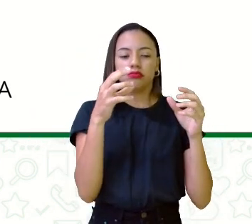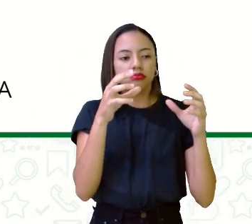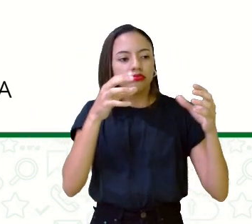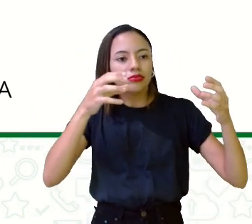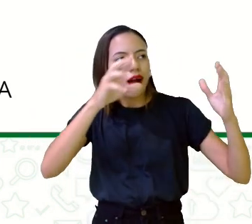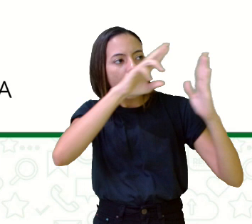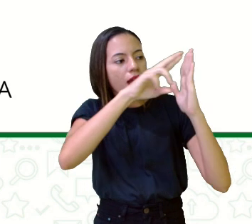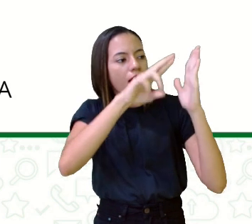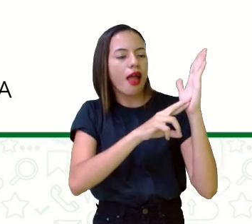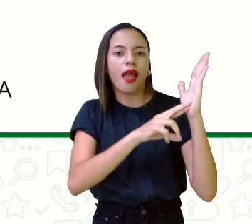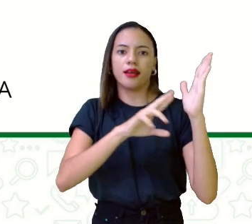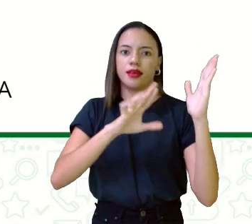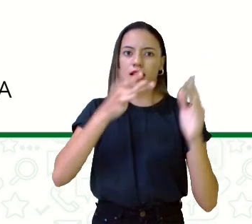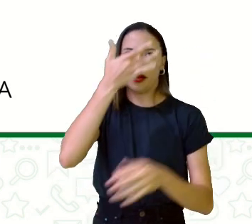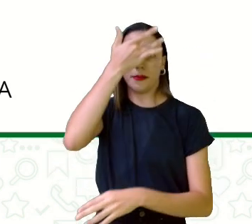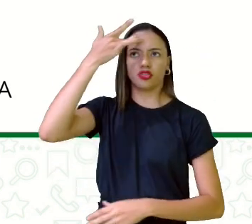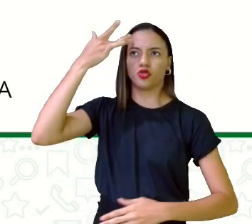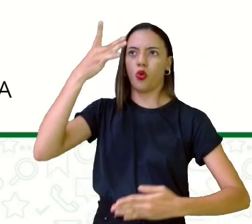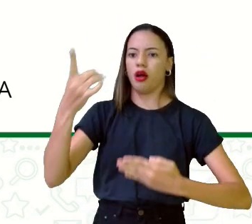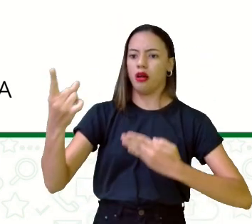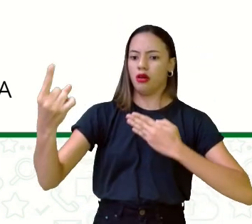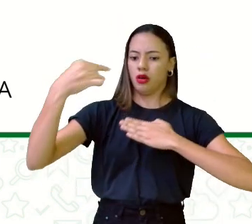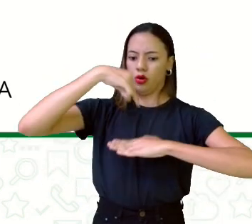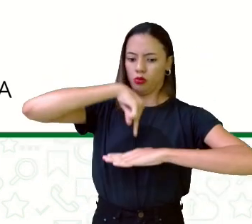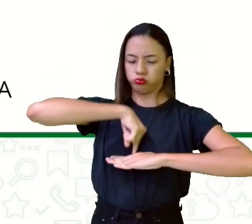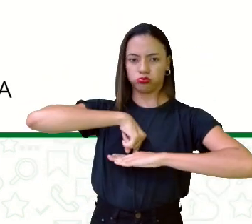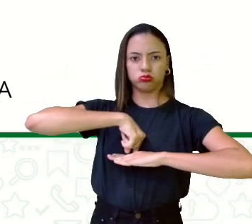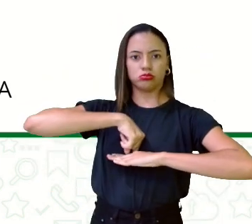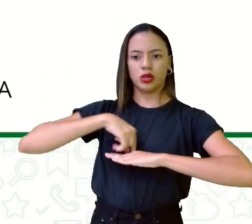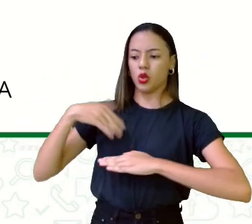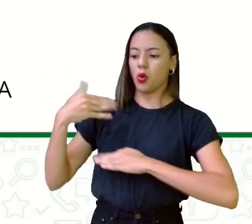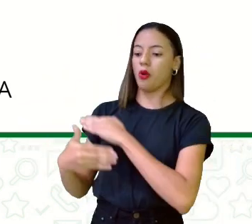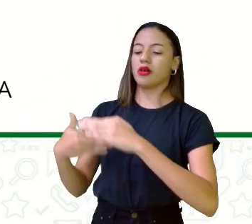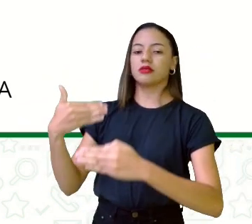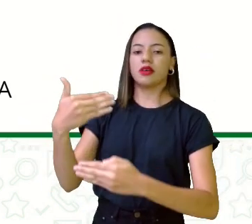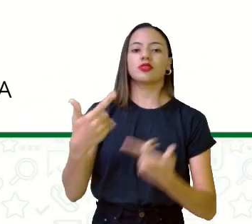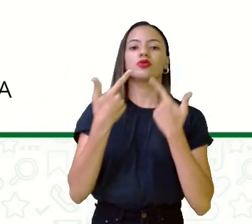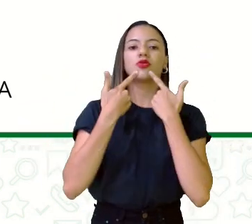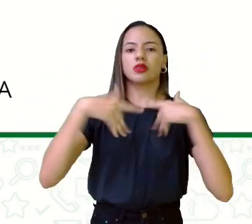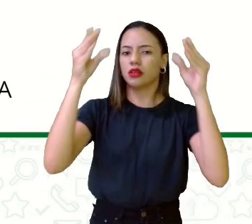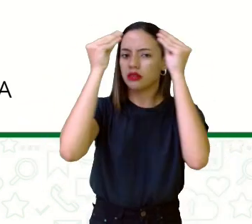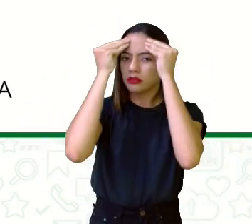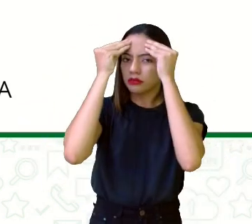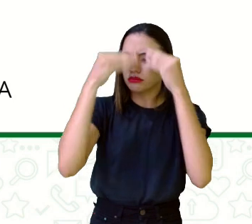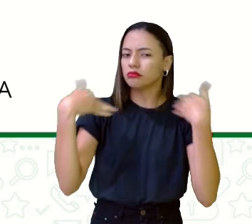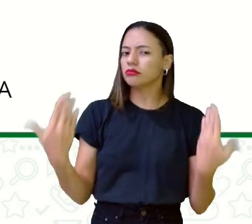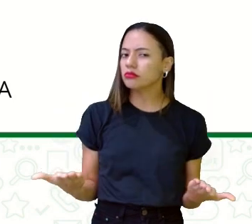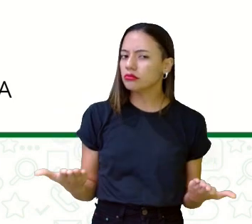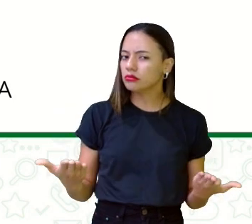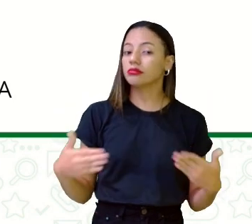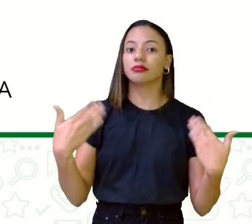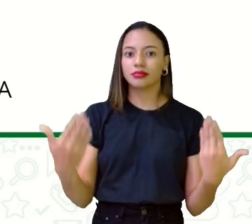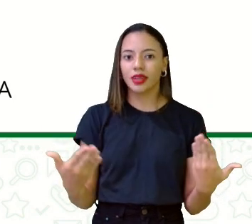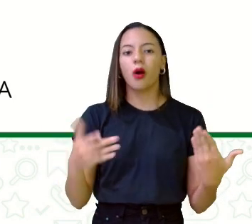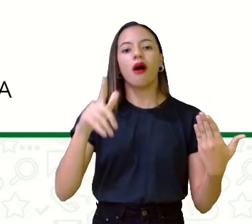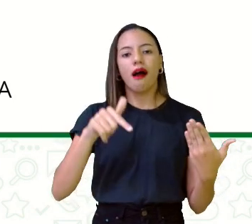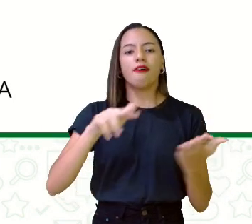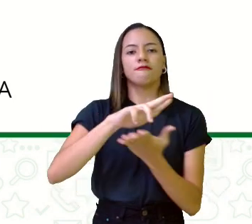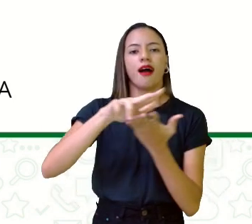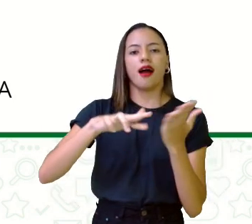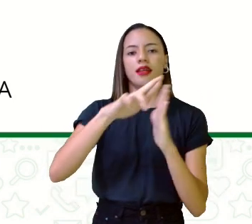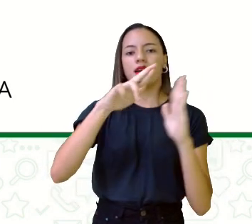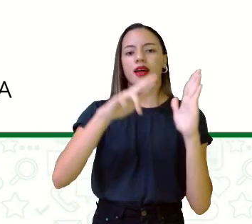indivíduo internaliza durante o processo de aquisição da língua? Então, é um conjunto de regras, não é?